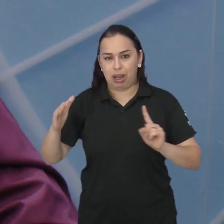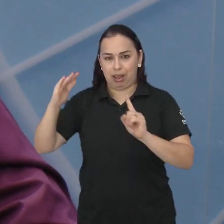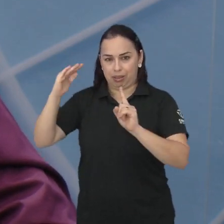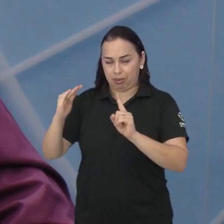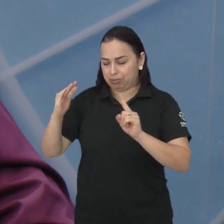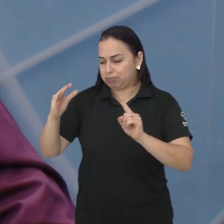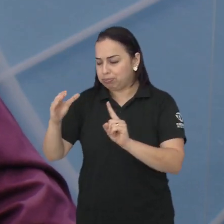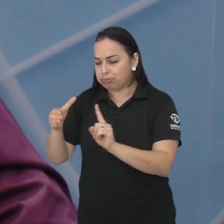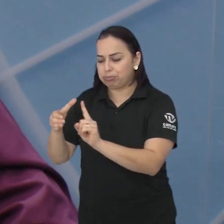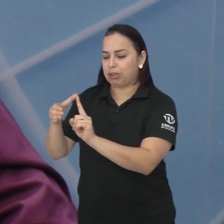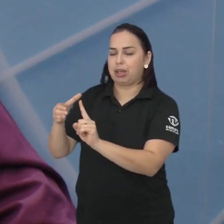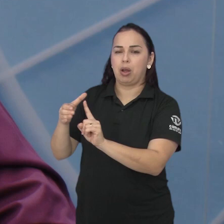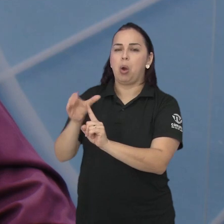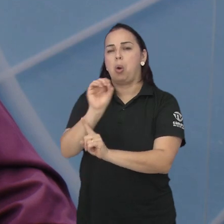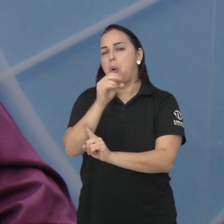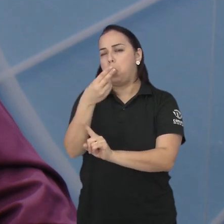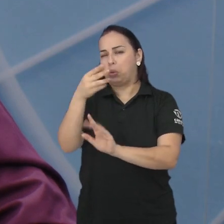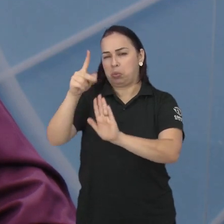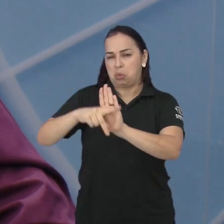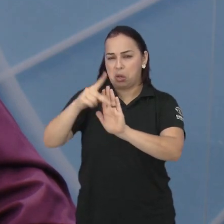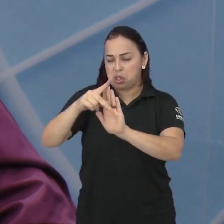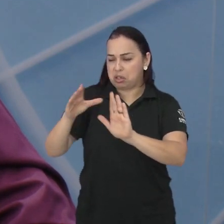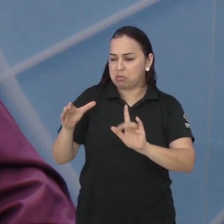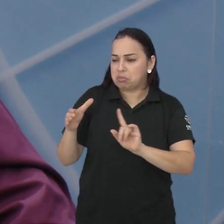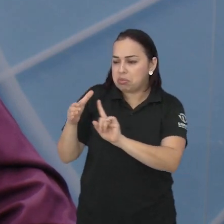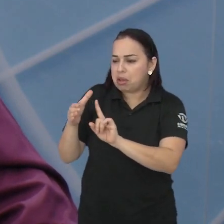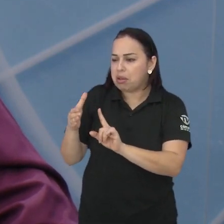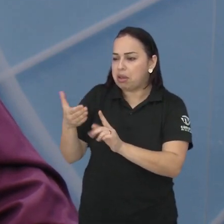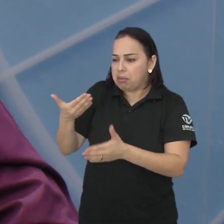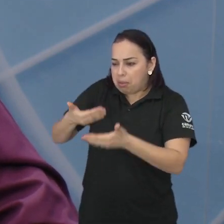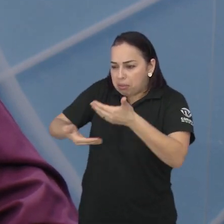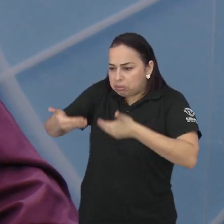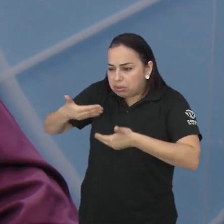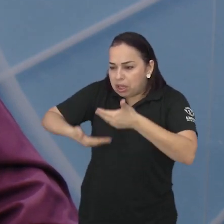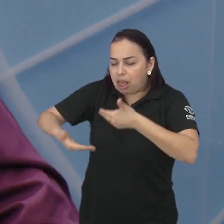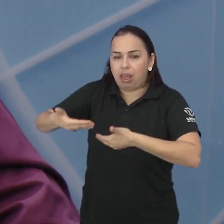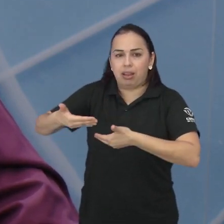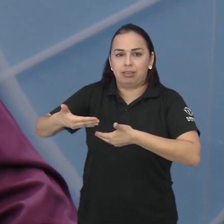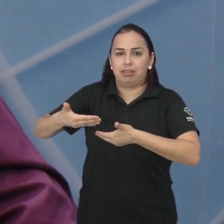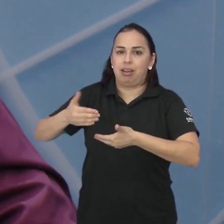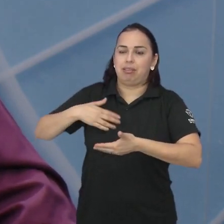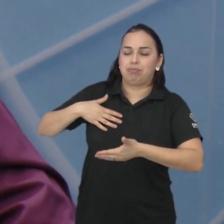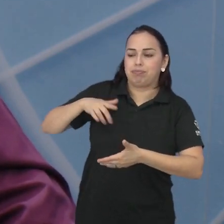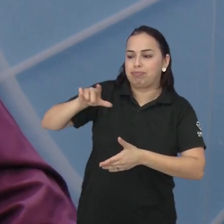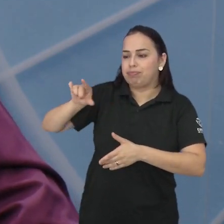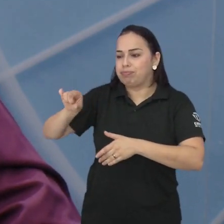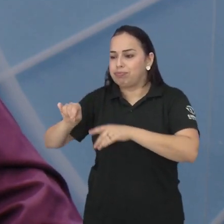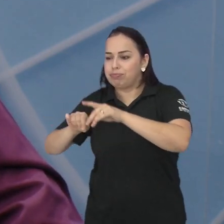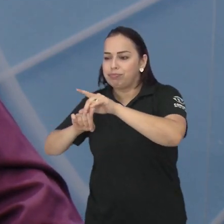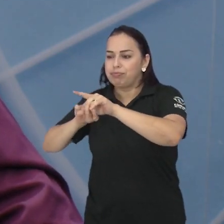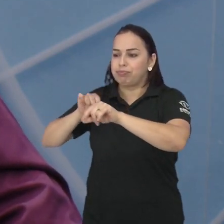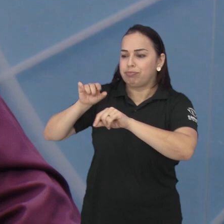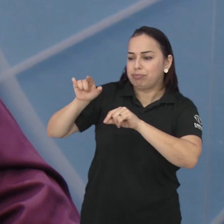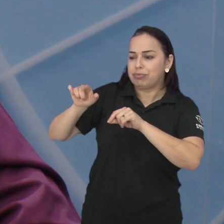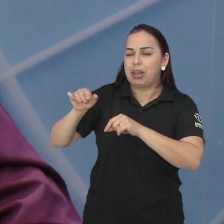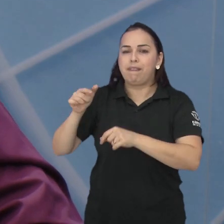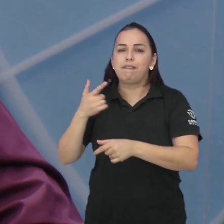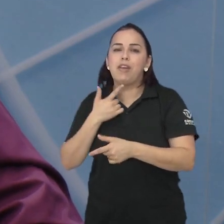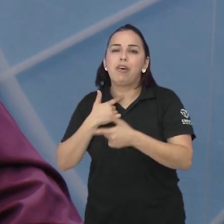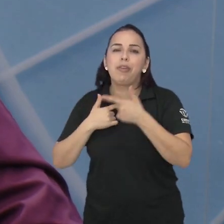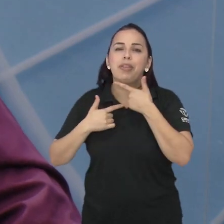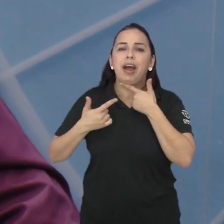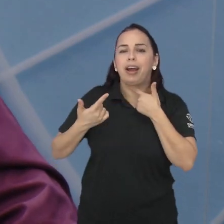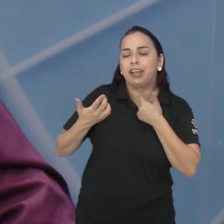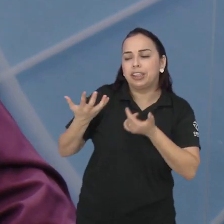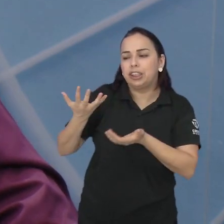AD e outros programas que existem, né, para se cuidar, ele começa a escolher. Ele começa a voltar a querer ter